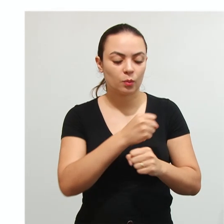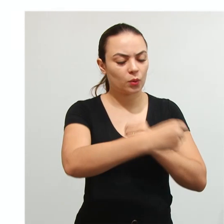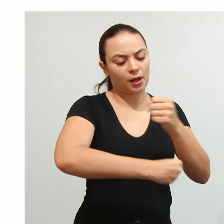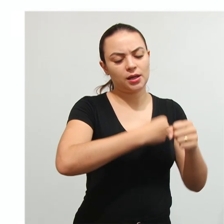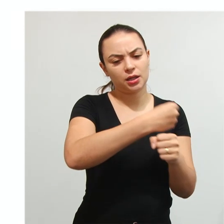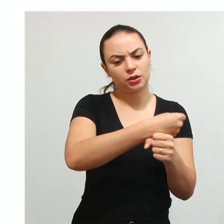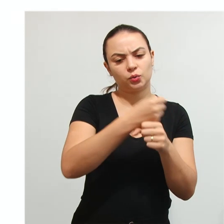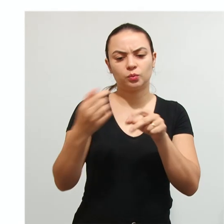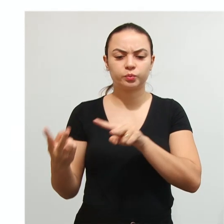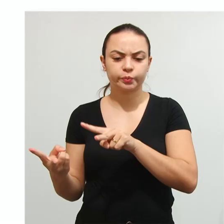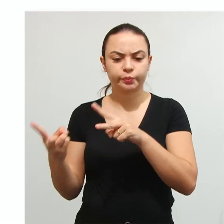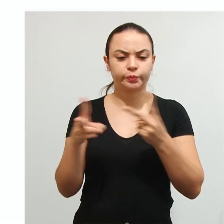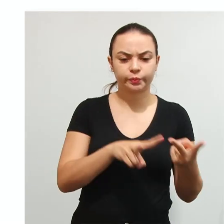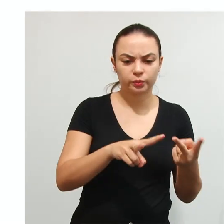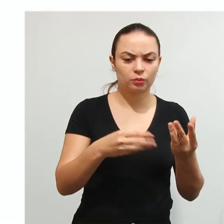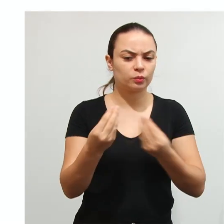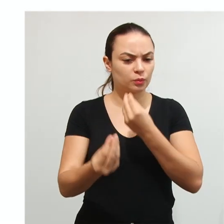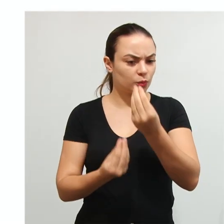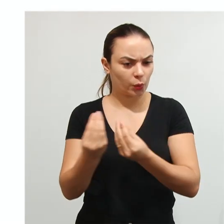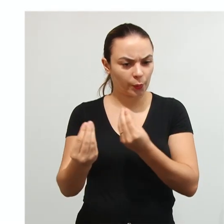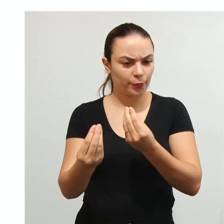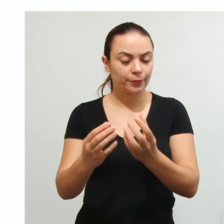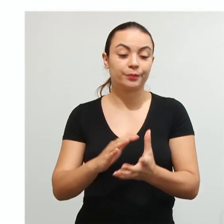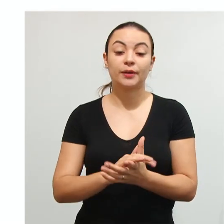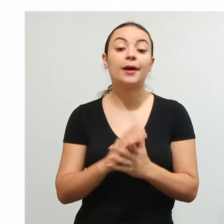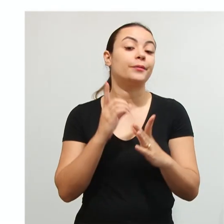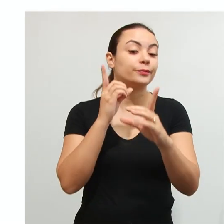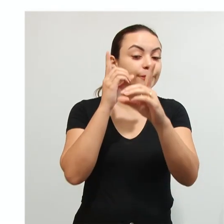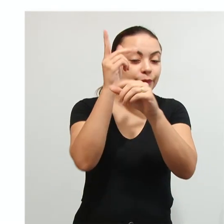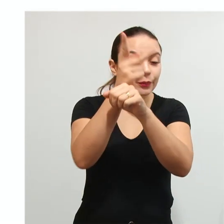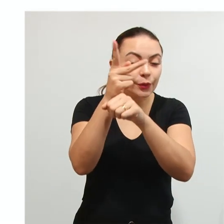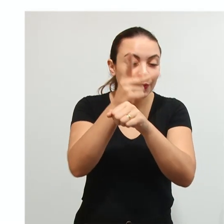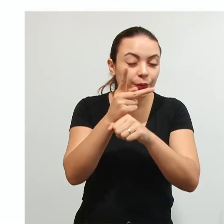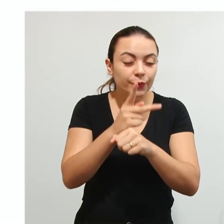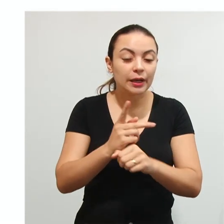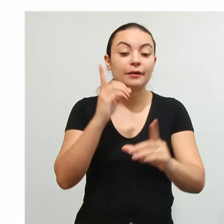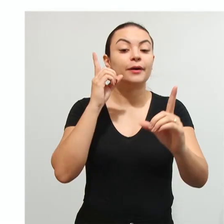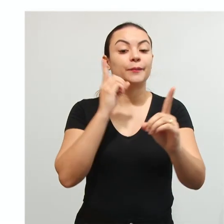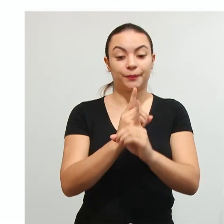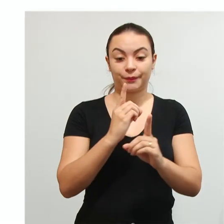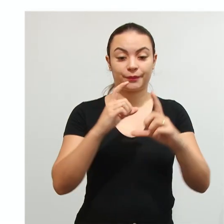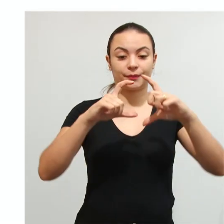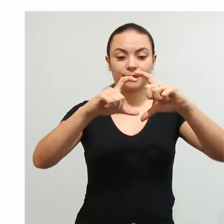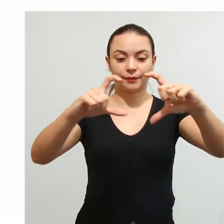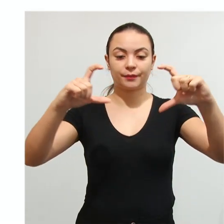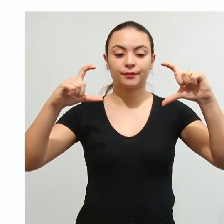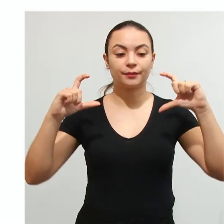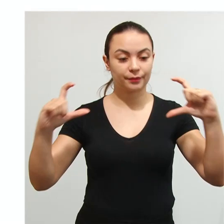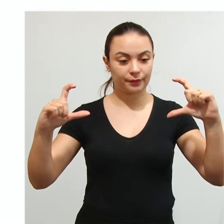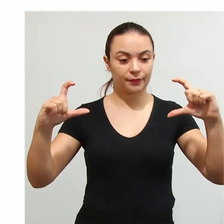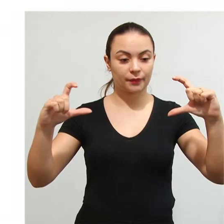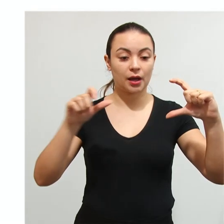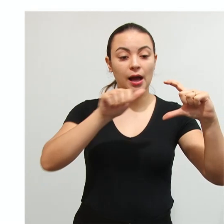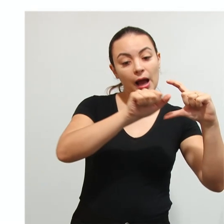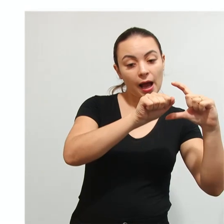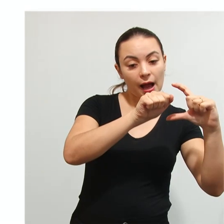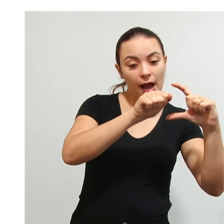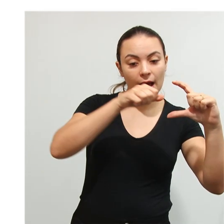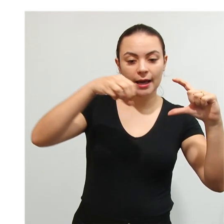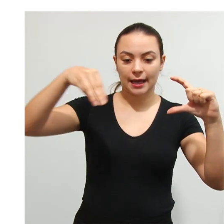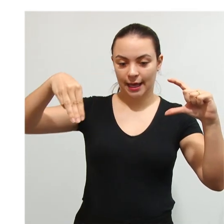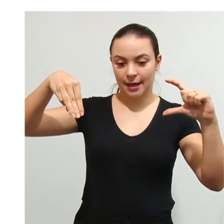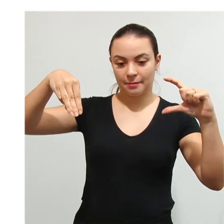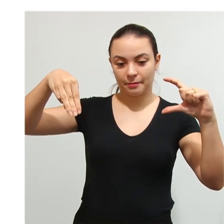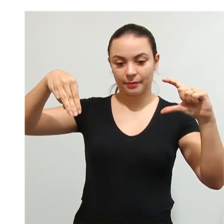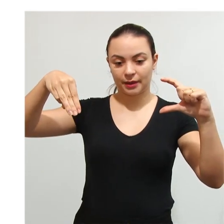nas fórmulas uma que permita achar a taxa anual a partir da taxa mensal e eu vou aplicar essa expressão